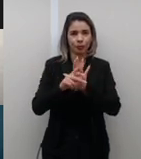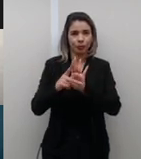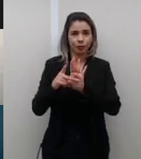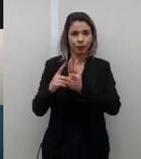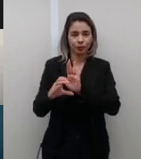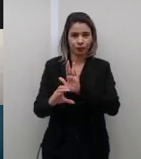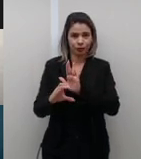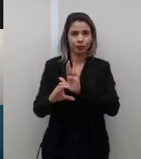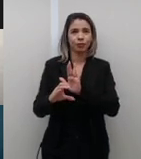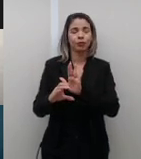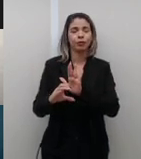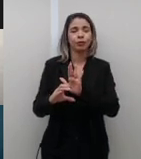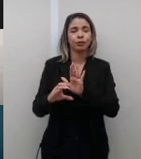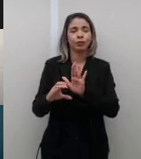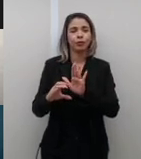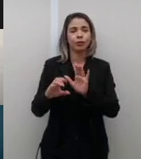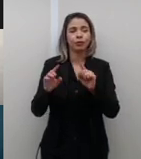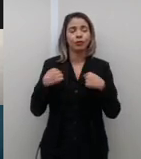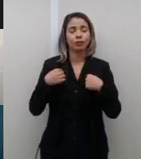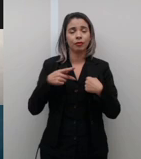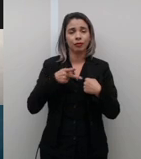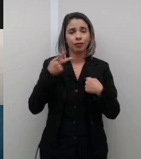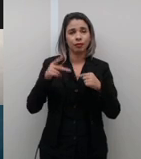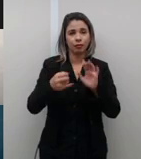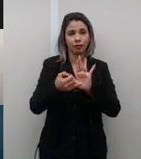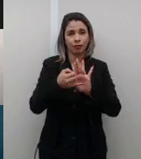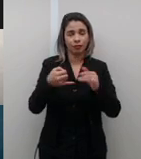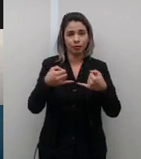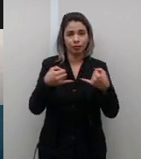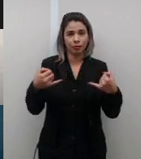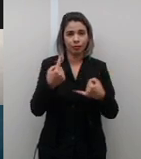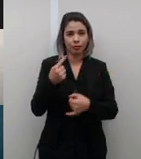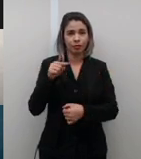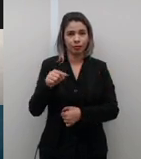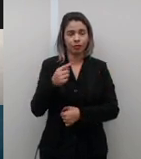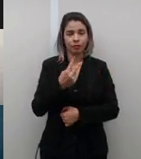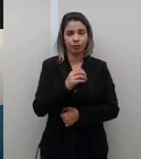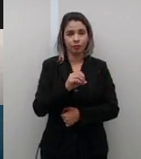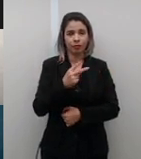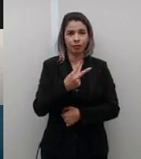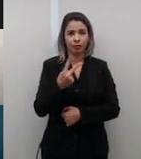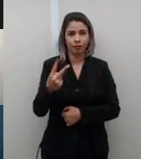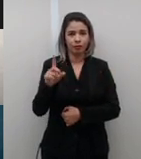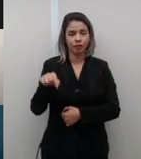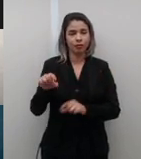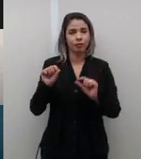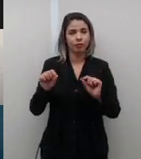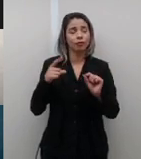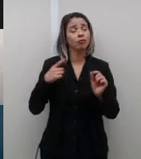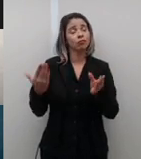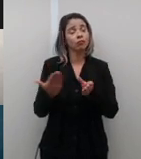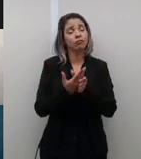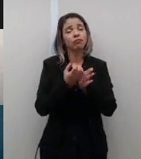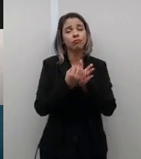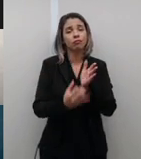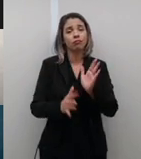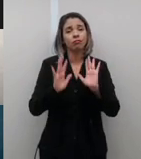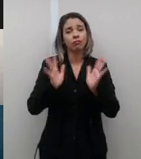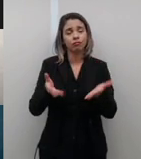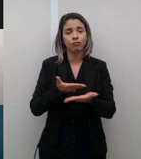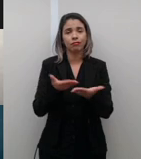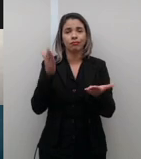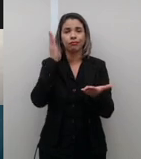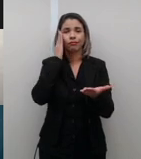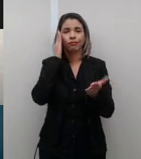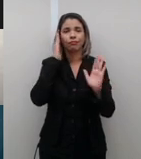eu estou afirmando que, na linha do disposto no artigo 1022 do Estatuto Processual, cabe a oposição de embargos de declaração, como todos sabem, para